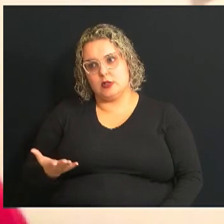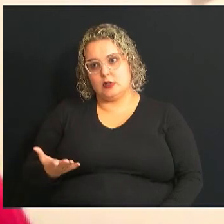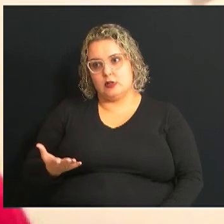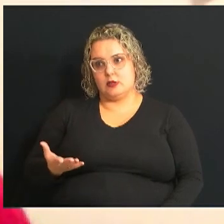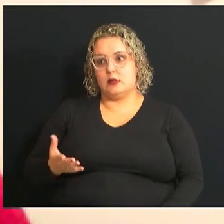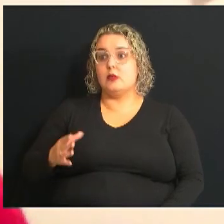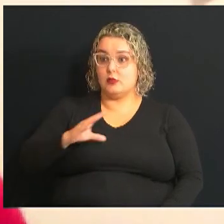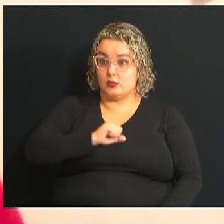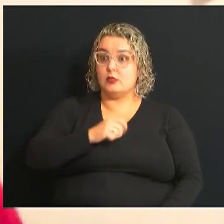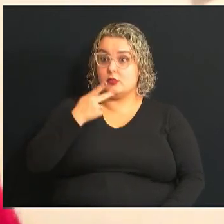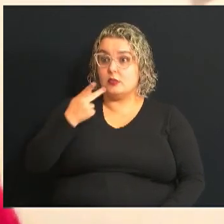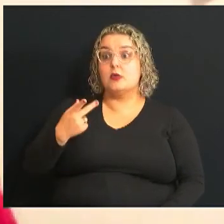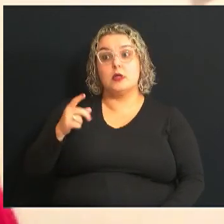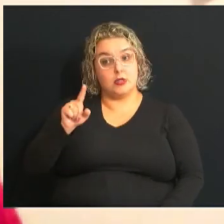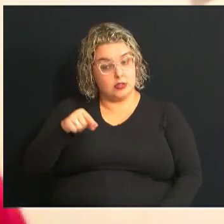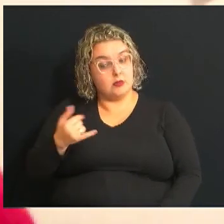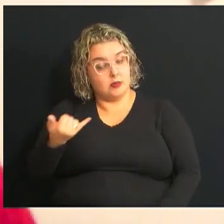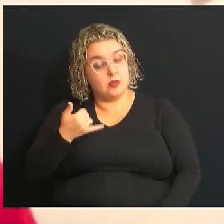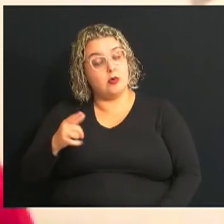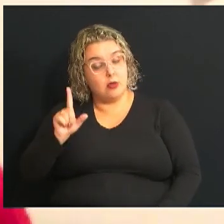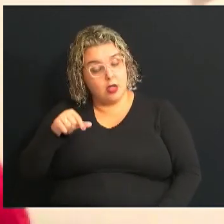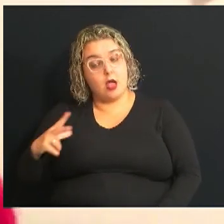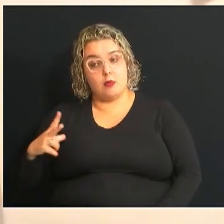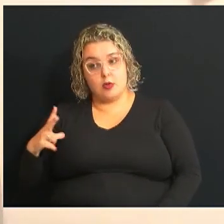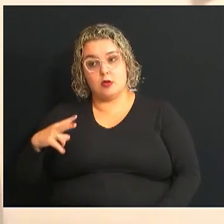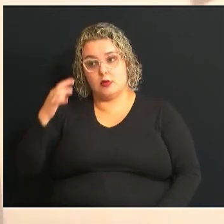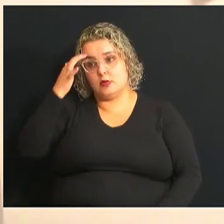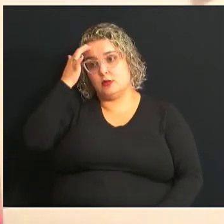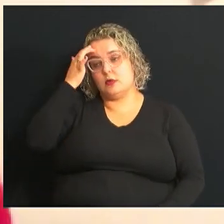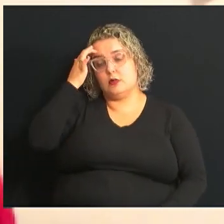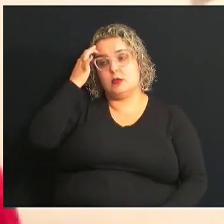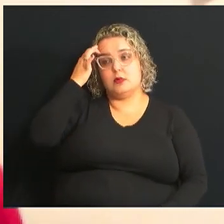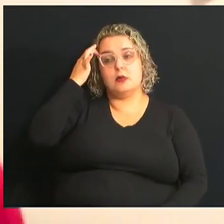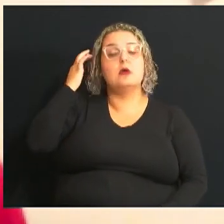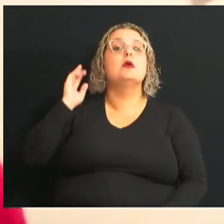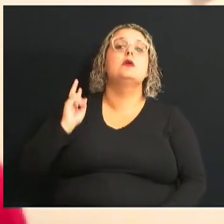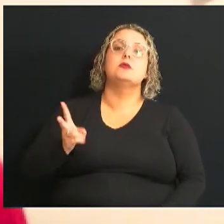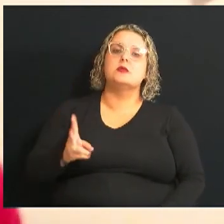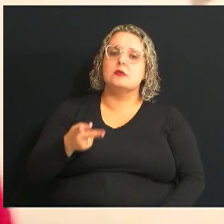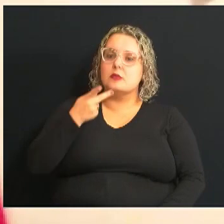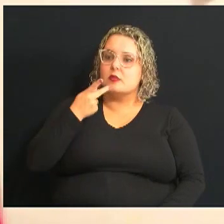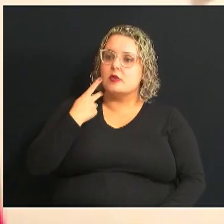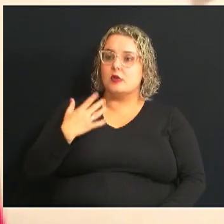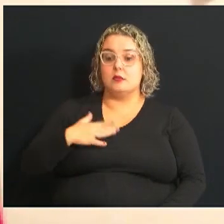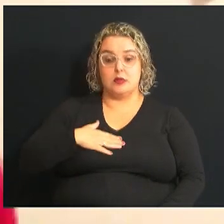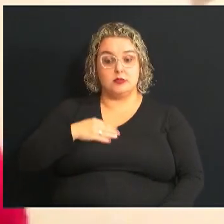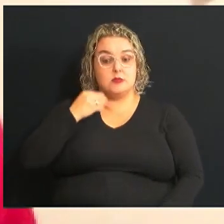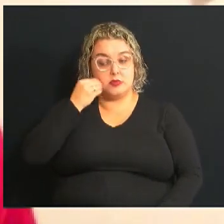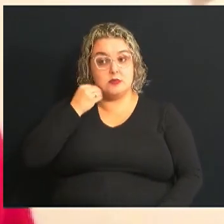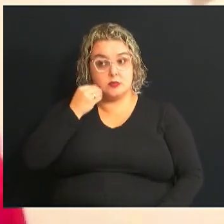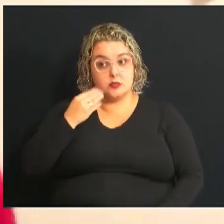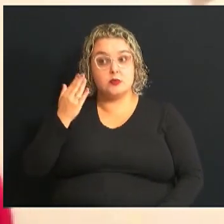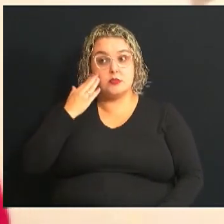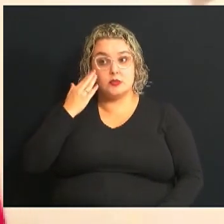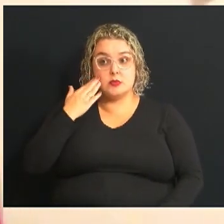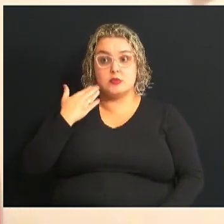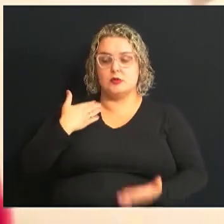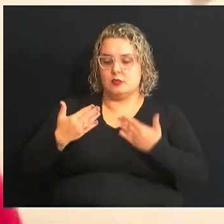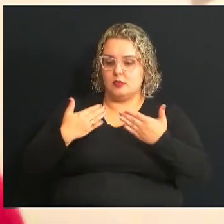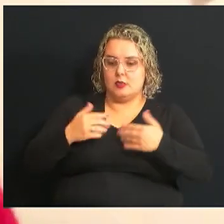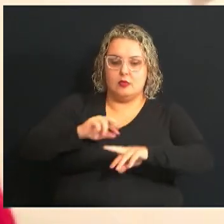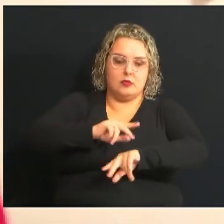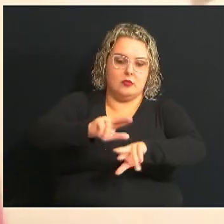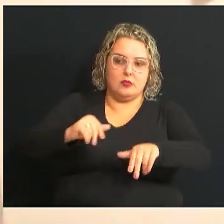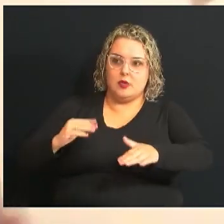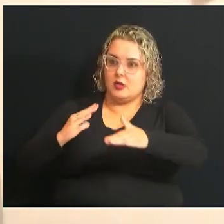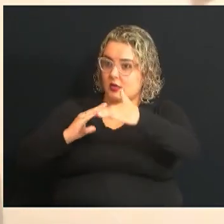que é muito pessoal e realmente, assim, eu sempre falo a partir das minhas experiências, né? O que eu sei que dialoga com muitos dos imigrantes,